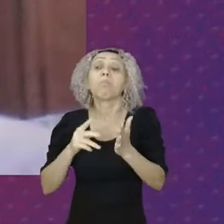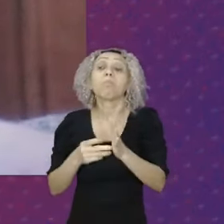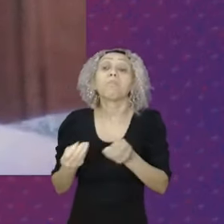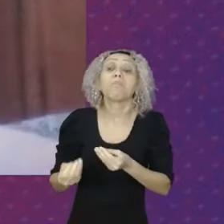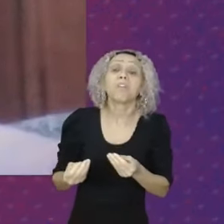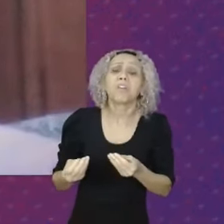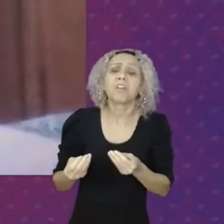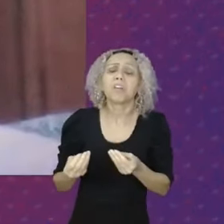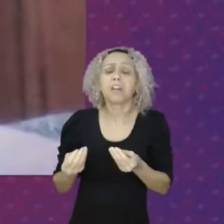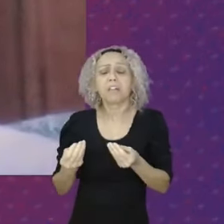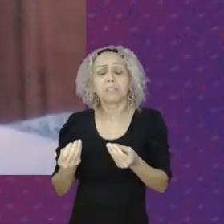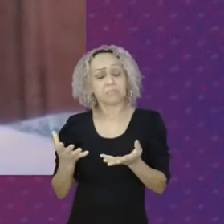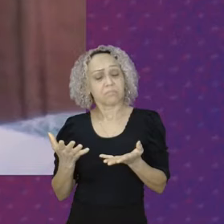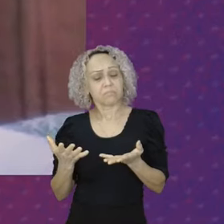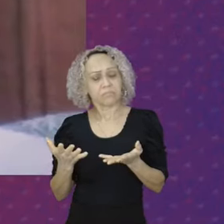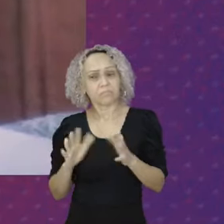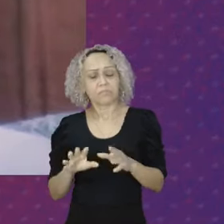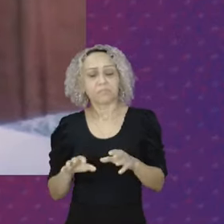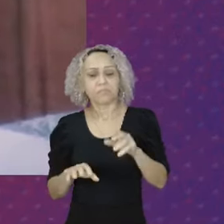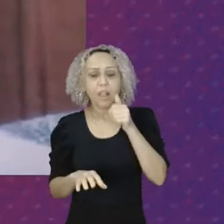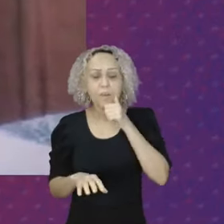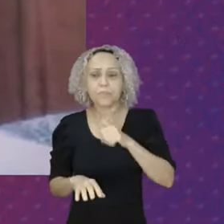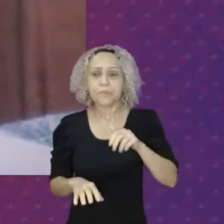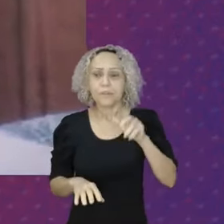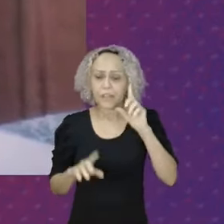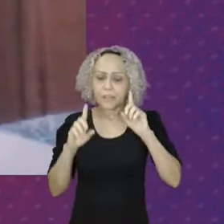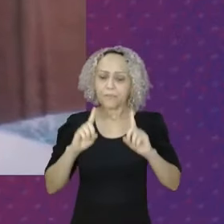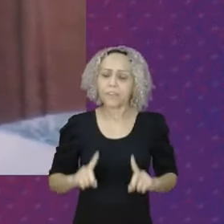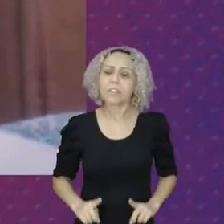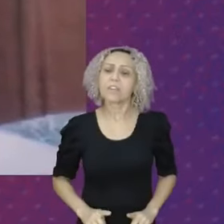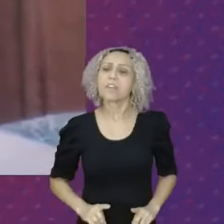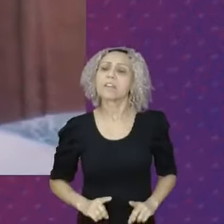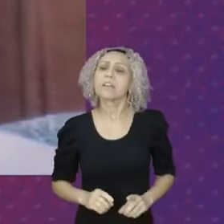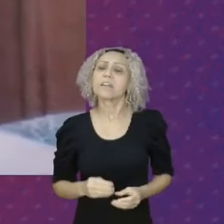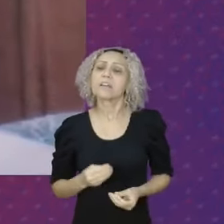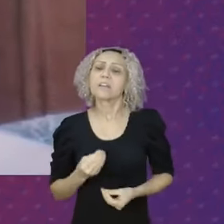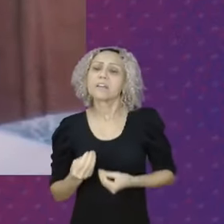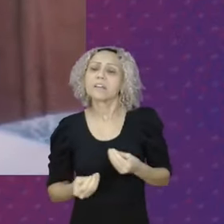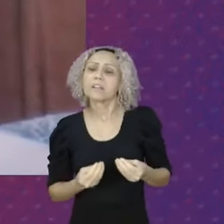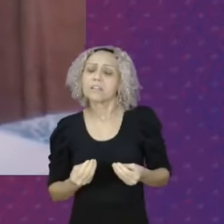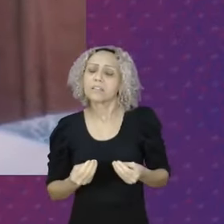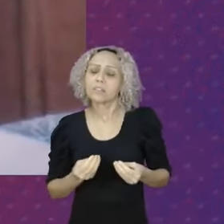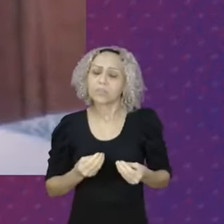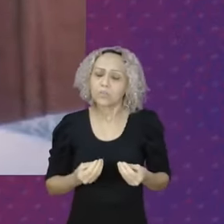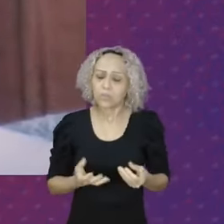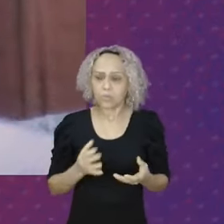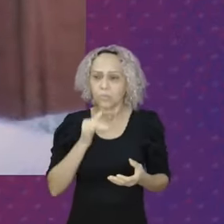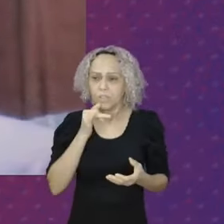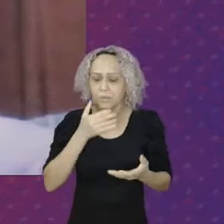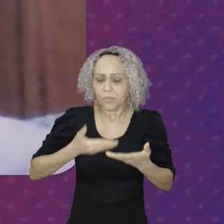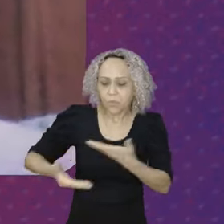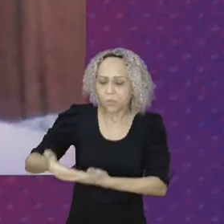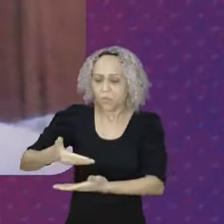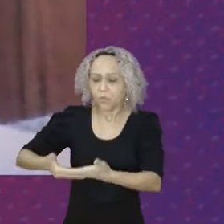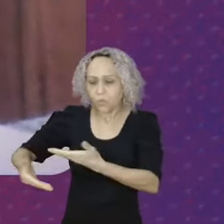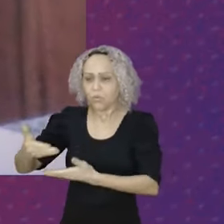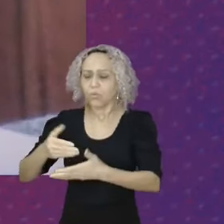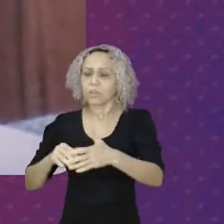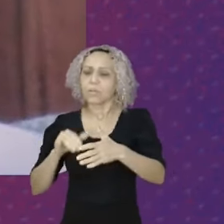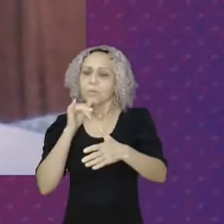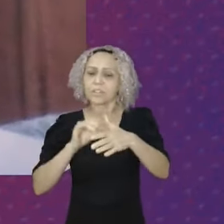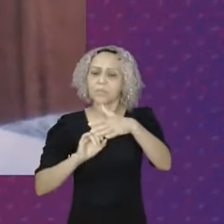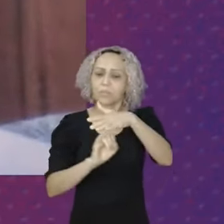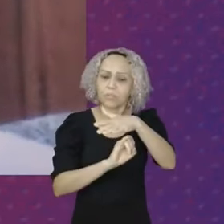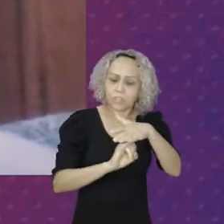entidades de envolvimento da da mulher deficiência junto com todas as outras entidades como a gente tá fazendo aqui agora dentro dos